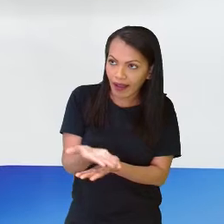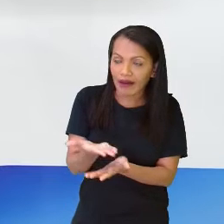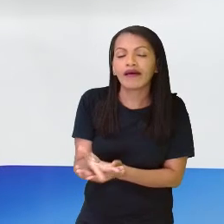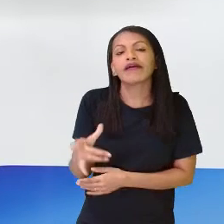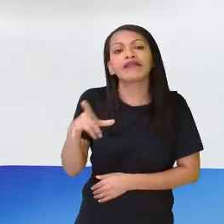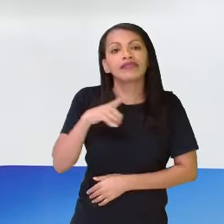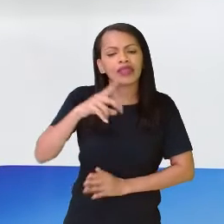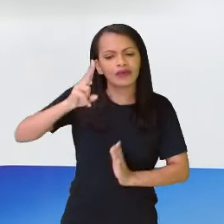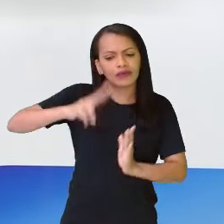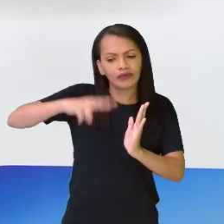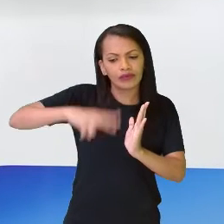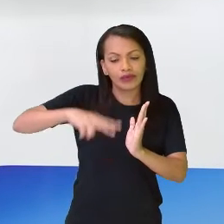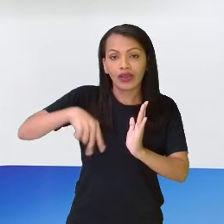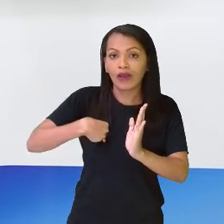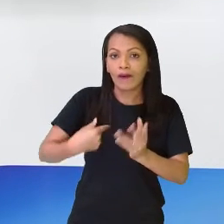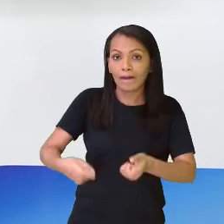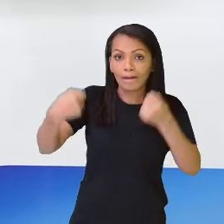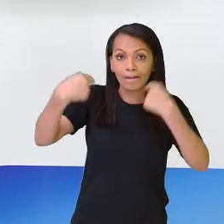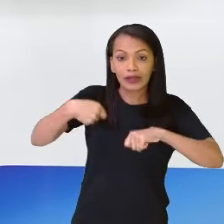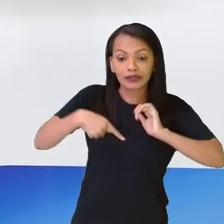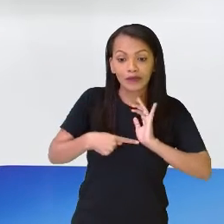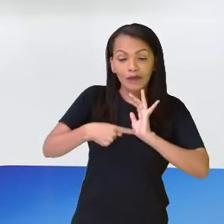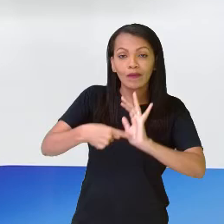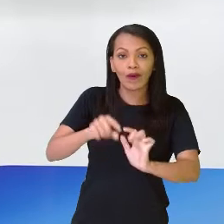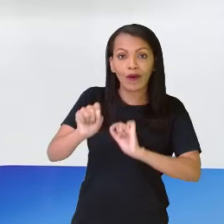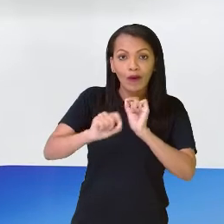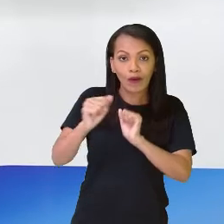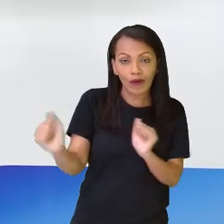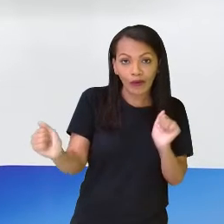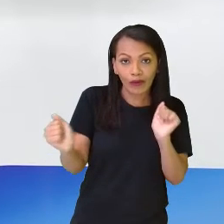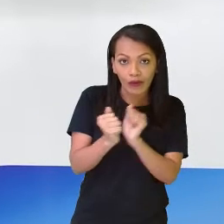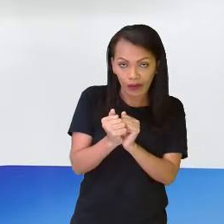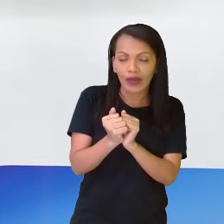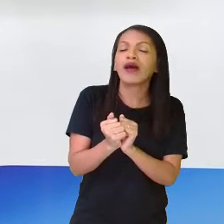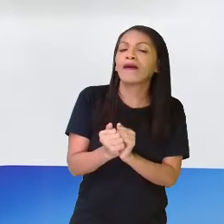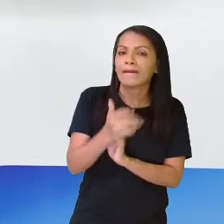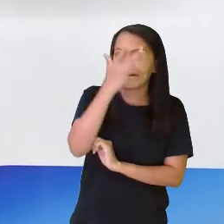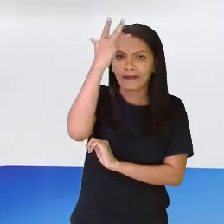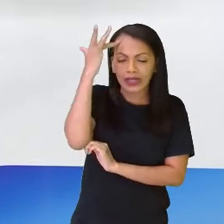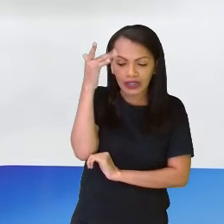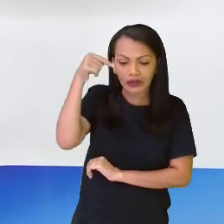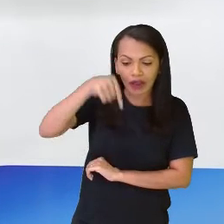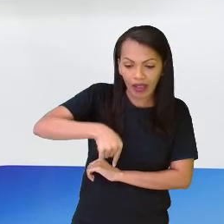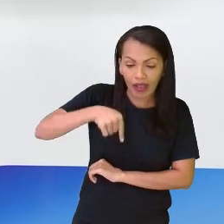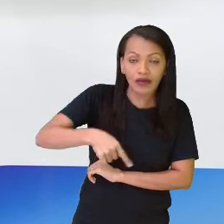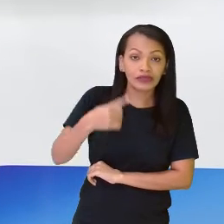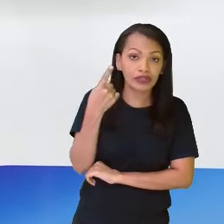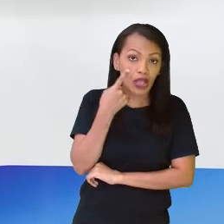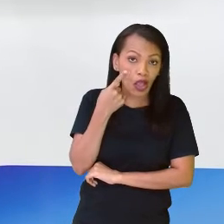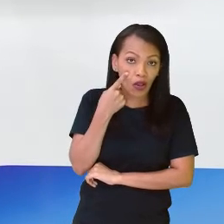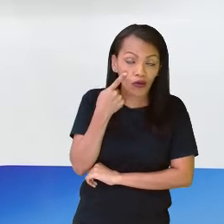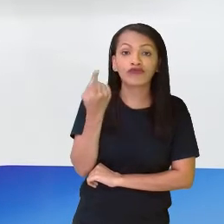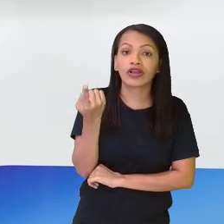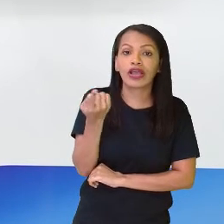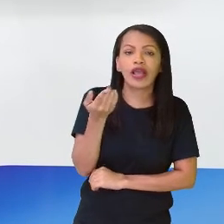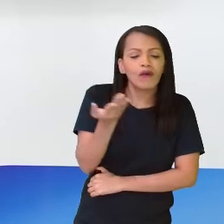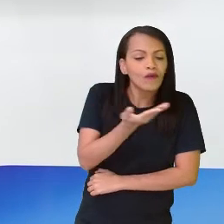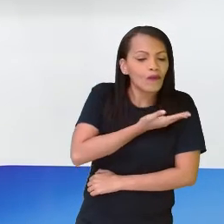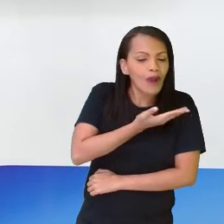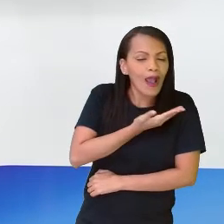ter bastante leitura, eu preciso completar as apresentações, não é? Tá vendo aqui, ó, a minha querida